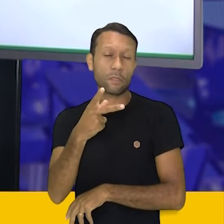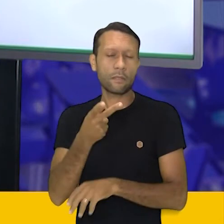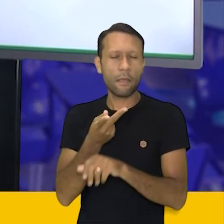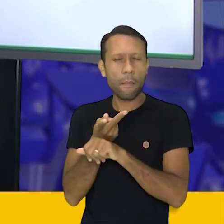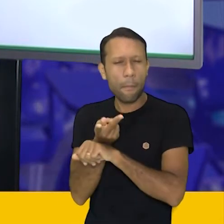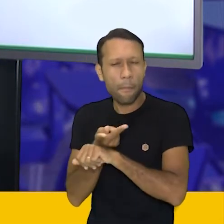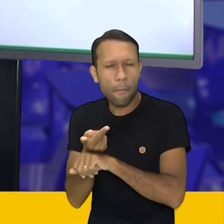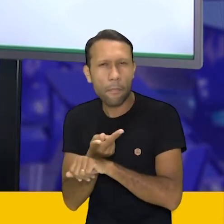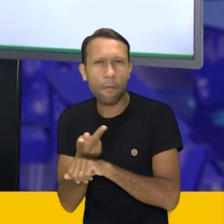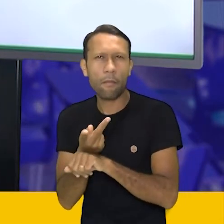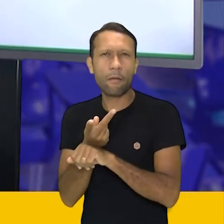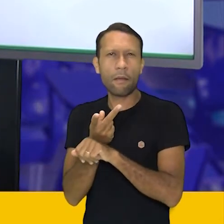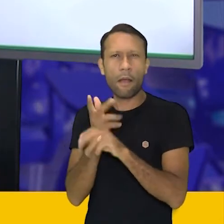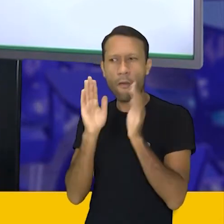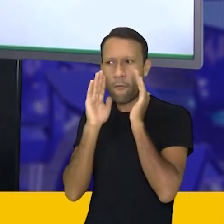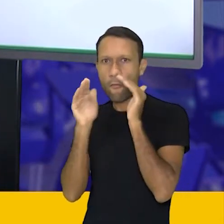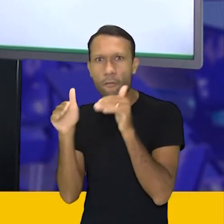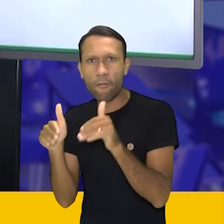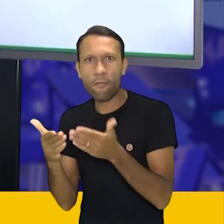em